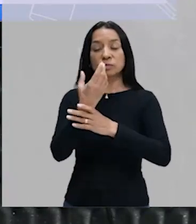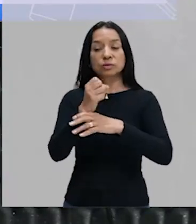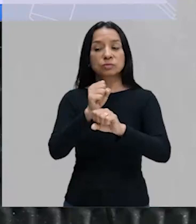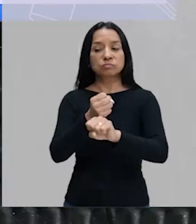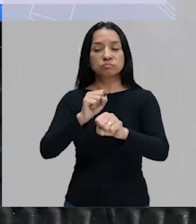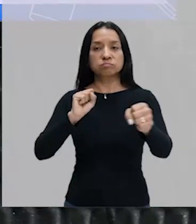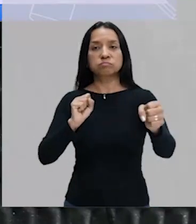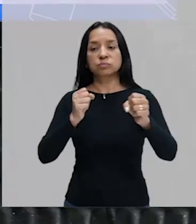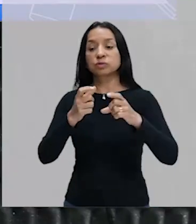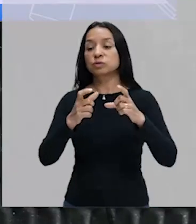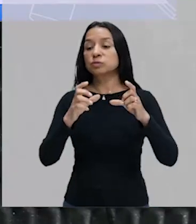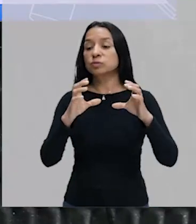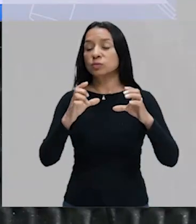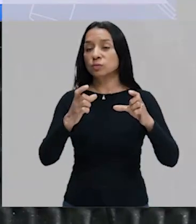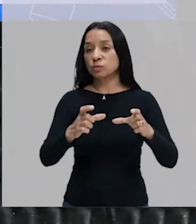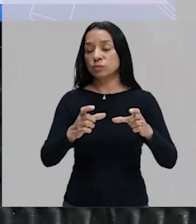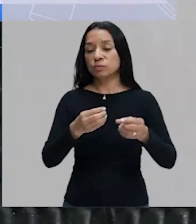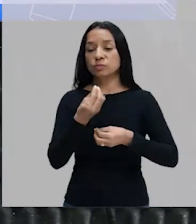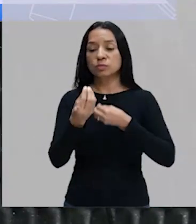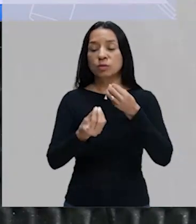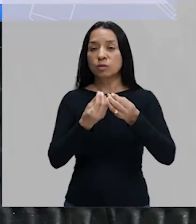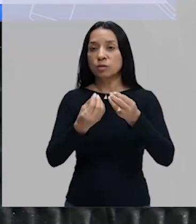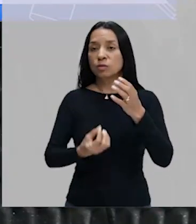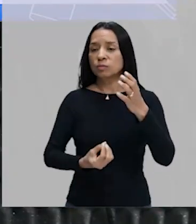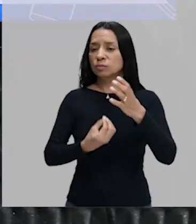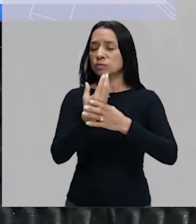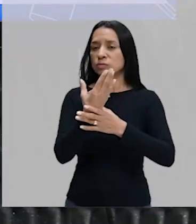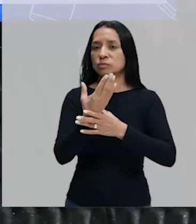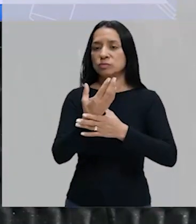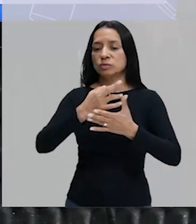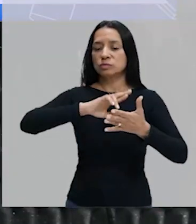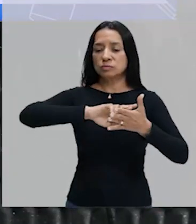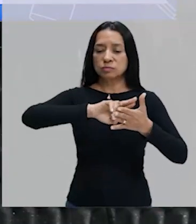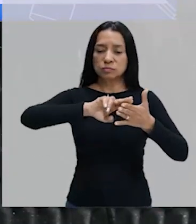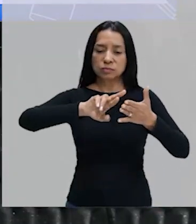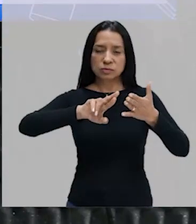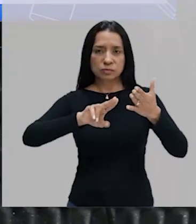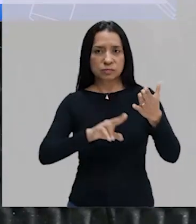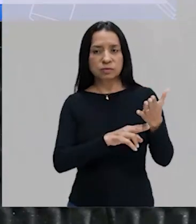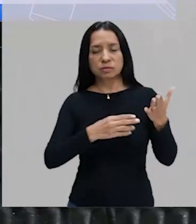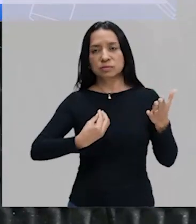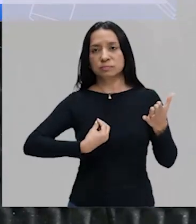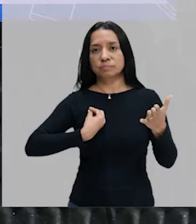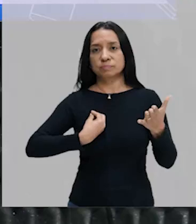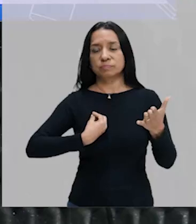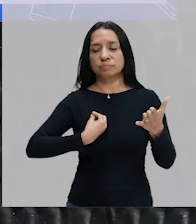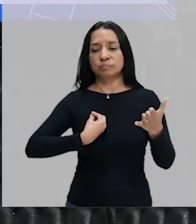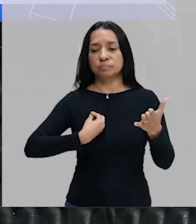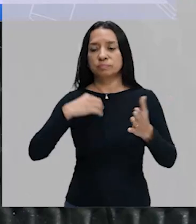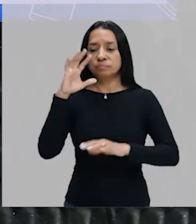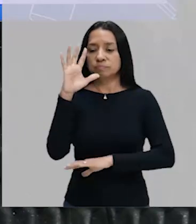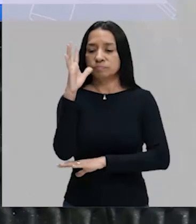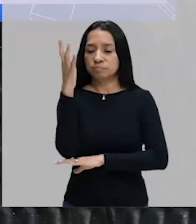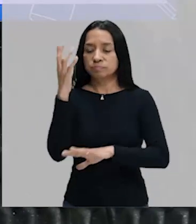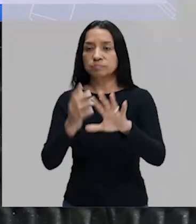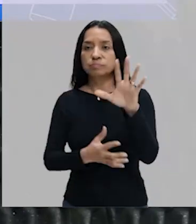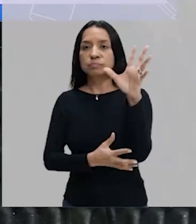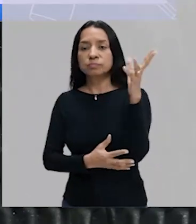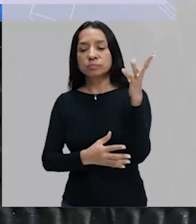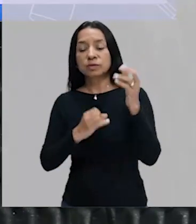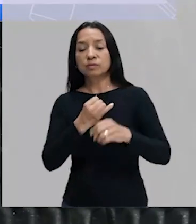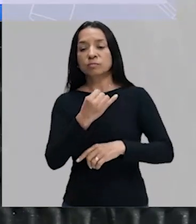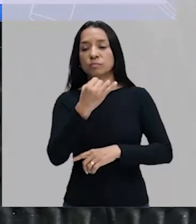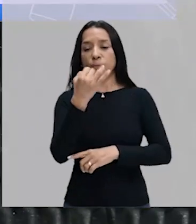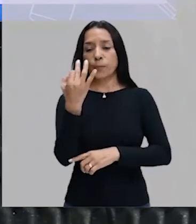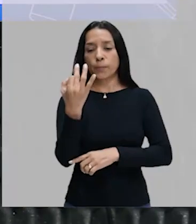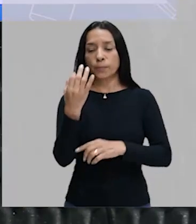como que surgiram as diversas espécies, né, os diversos seres vivos na natureza, tá? Quais